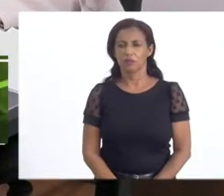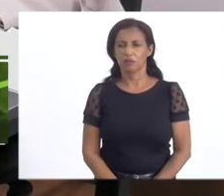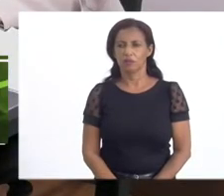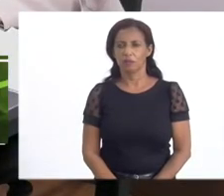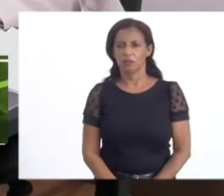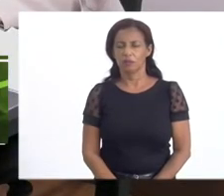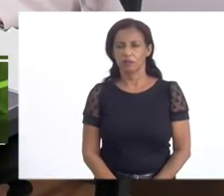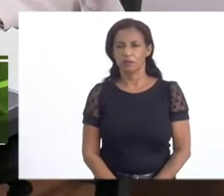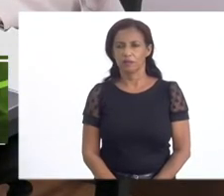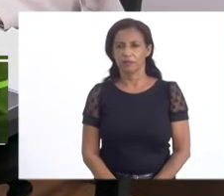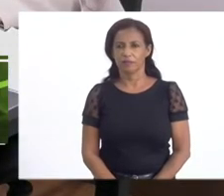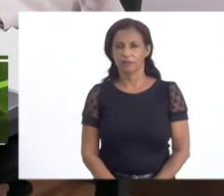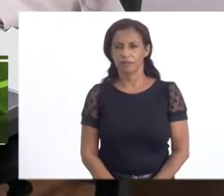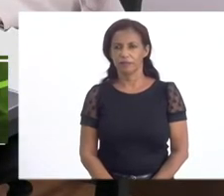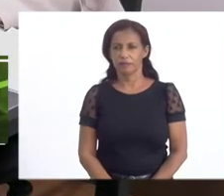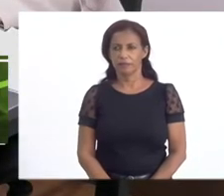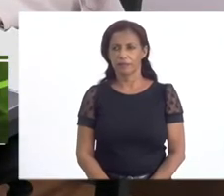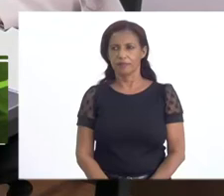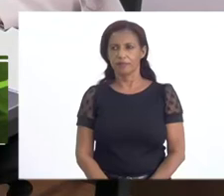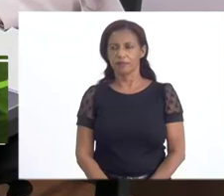Ok.